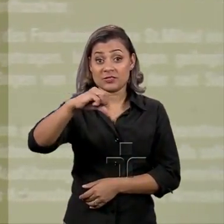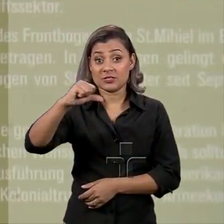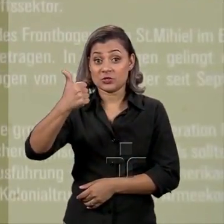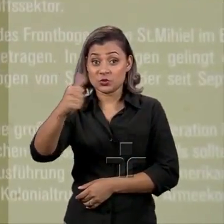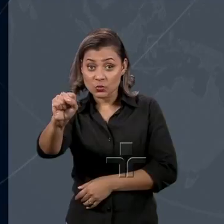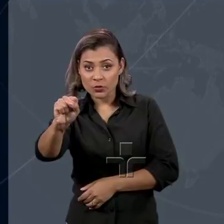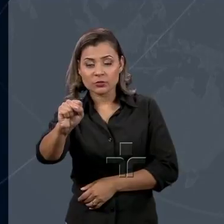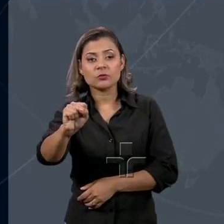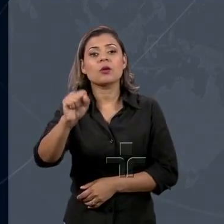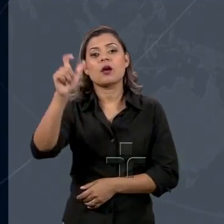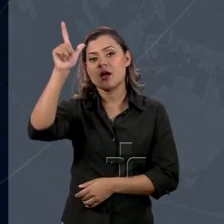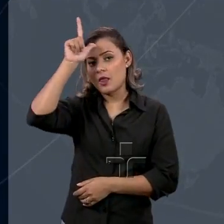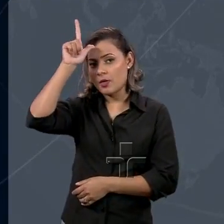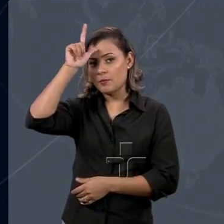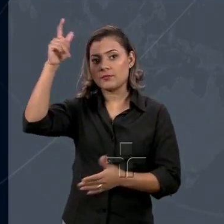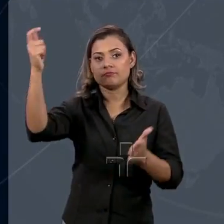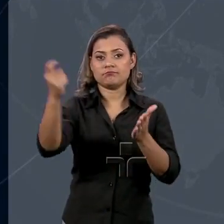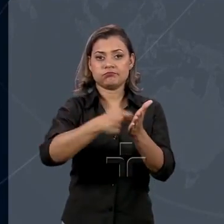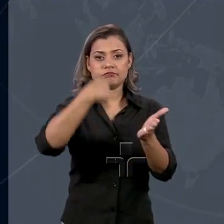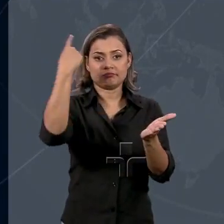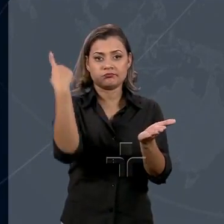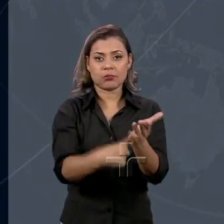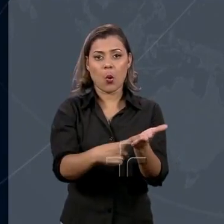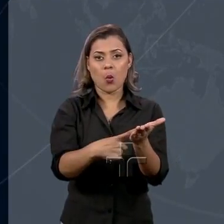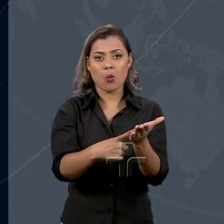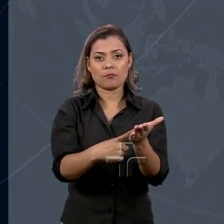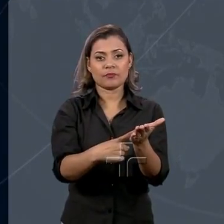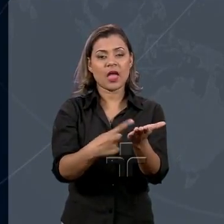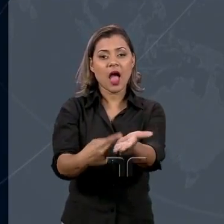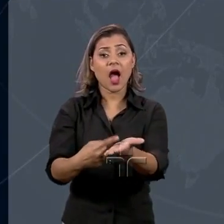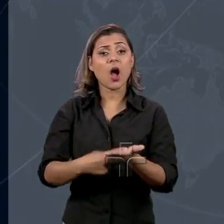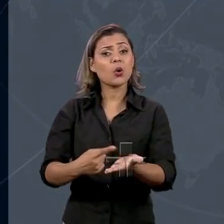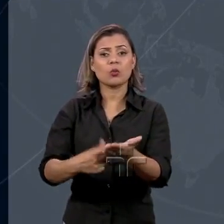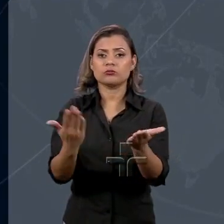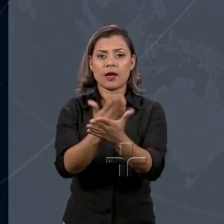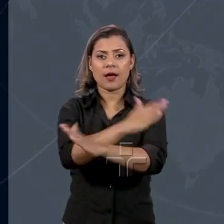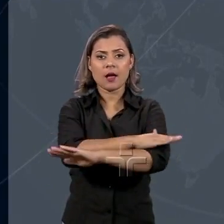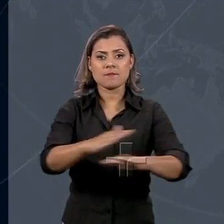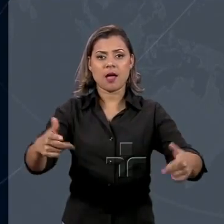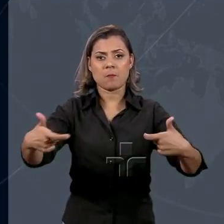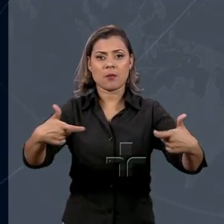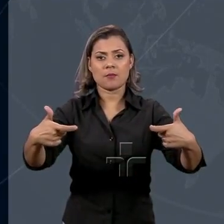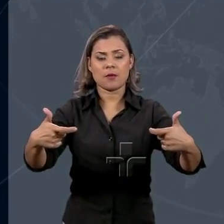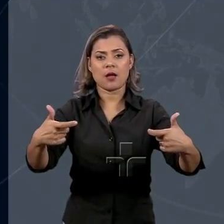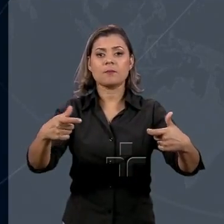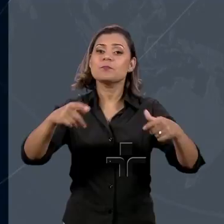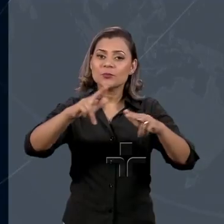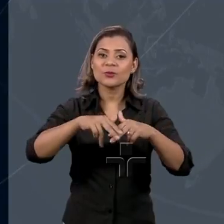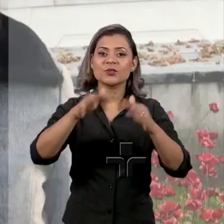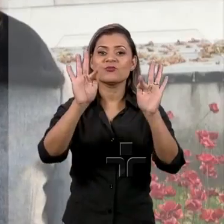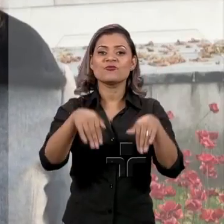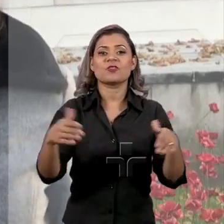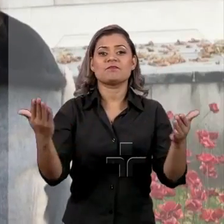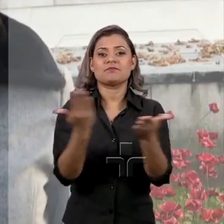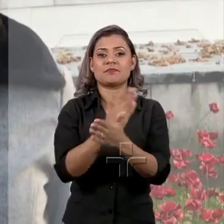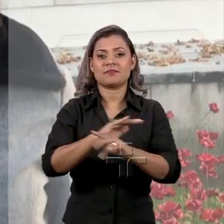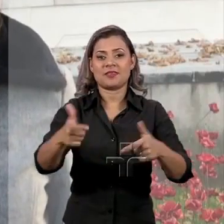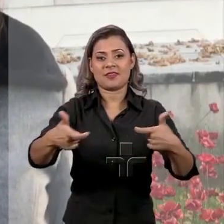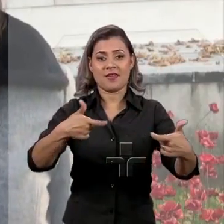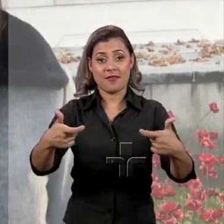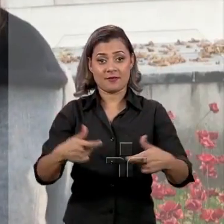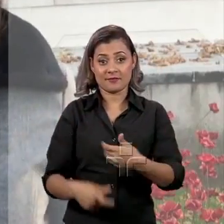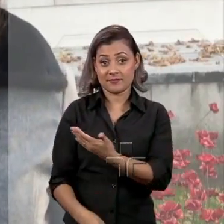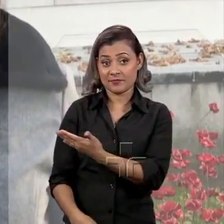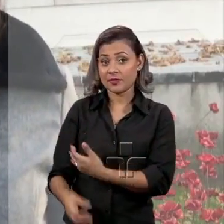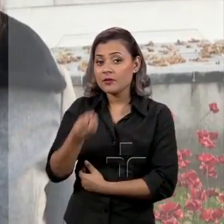se renderam e assinaram um armistício, um acordo de cessar-fogo. O ato marcou o fim do conflito. A flor da papoula